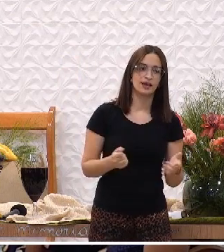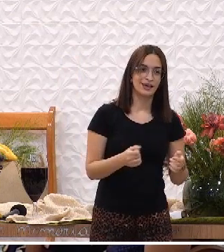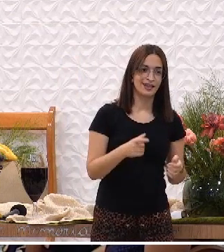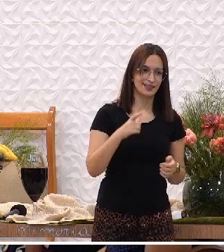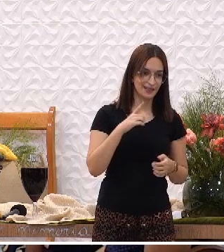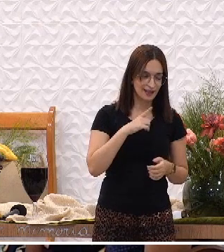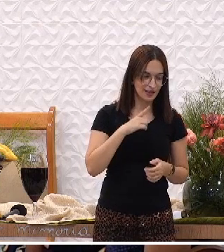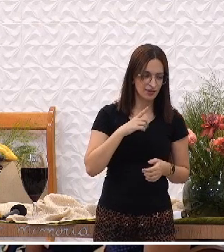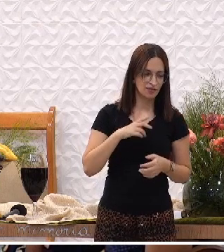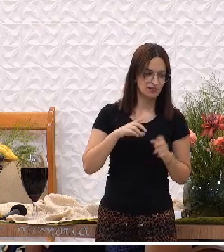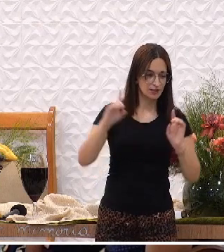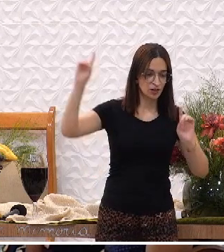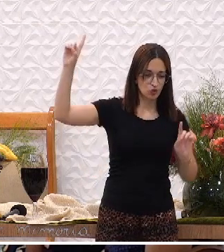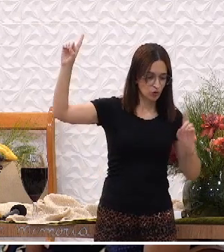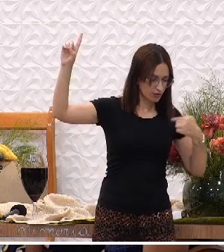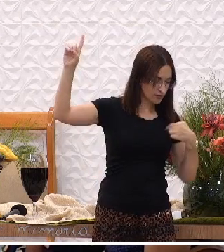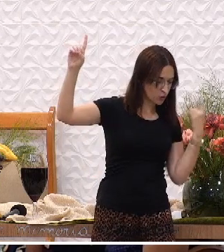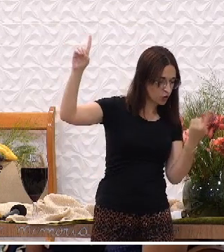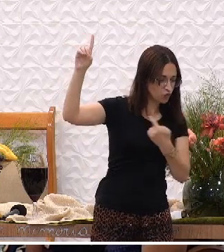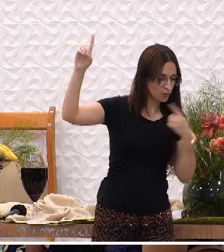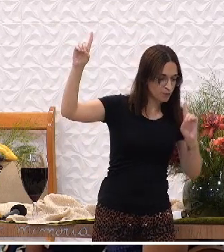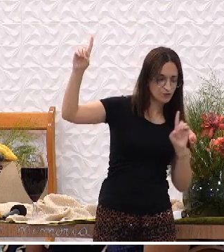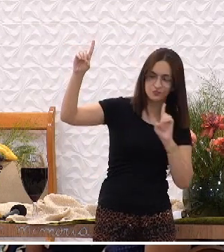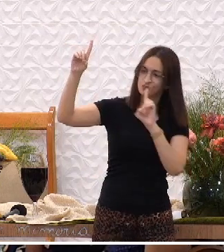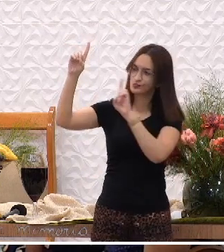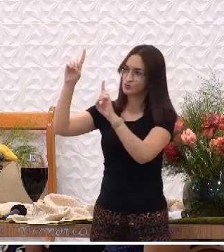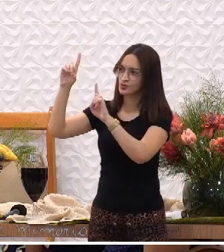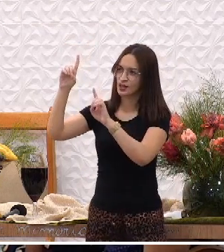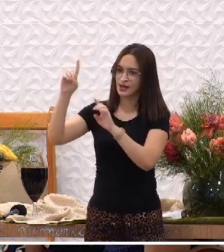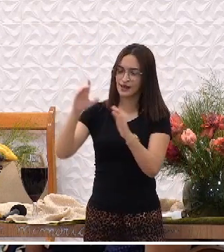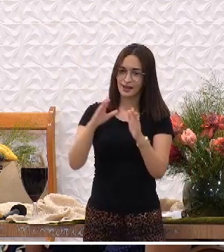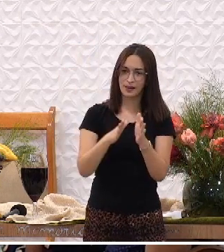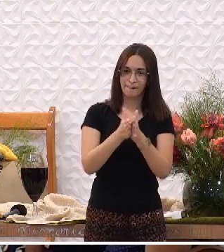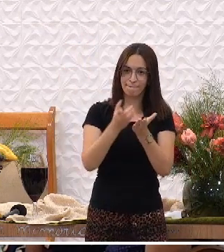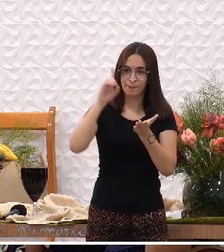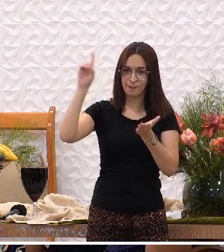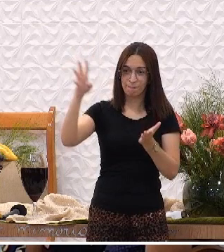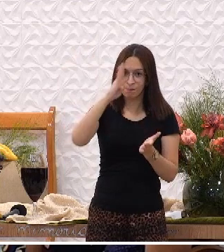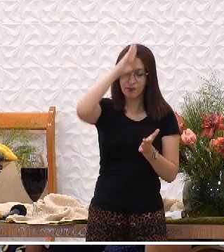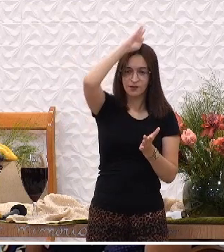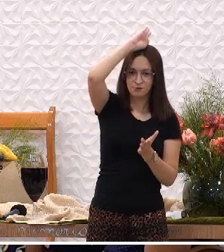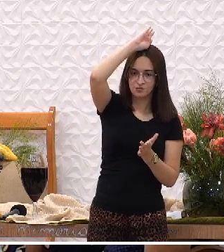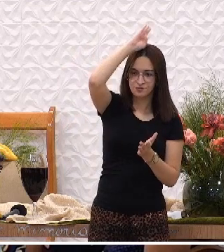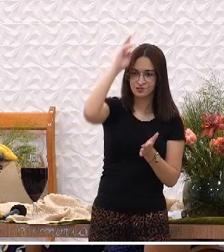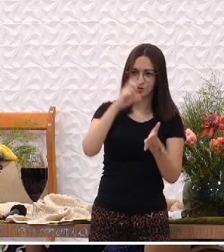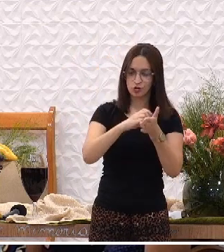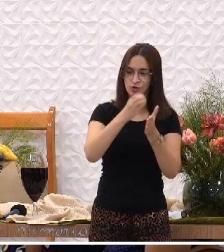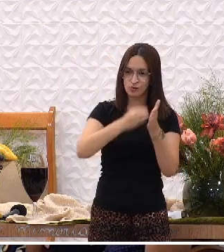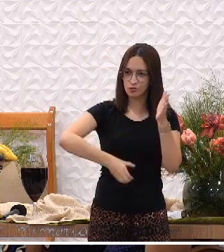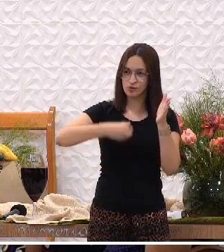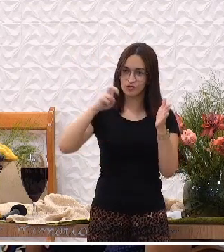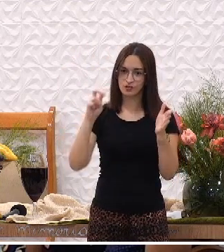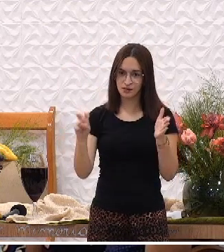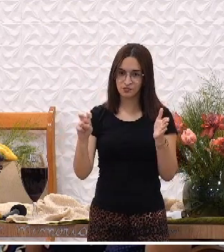Ele determinou. E a gente vai ler Romanos 8:30 agora, que diz assim: e aos que predestinou, a esses também chamou. E aos que chamou, a esses